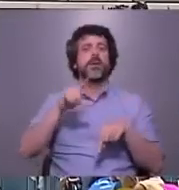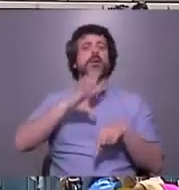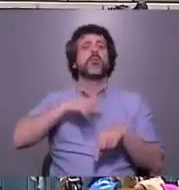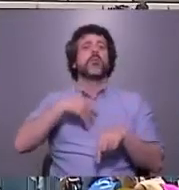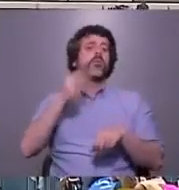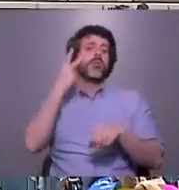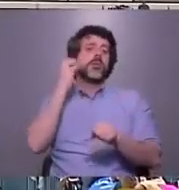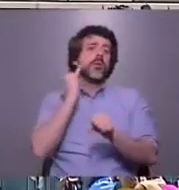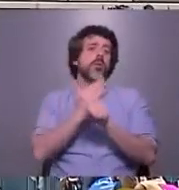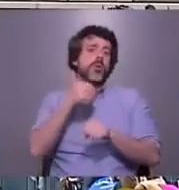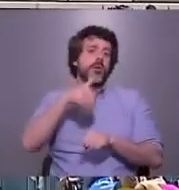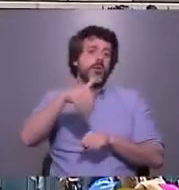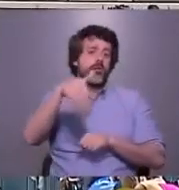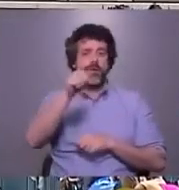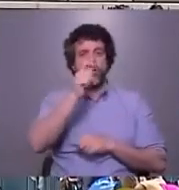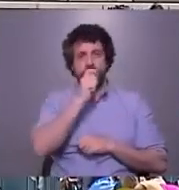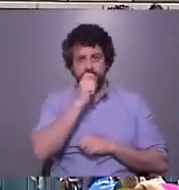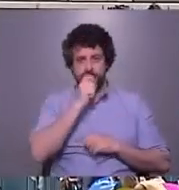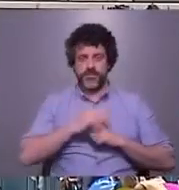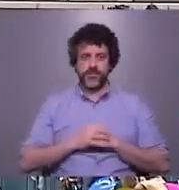del mondo che ha de vir. Amen.